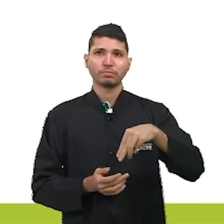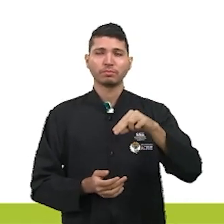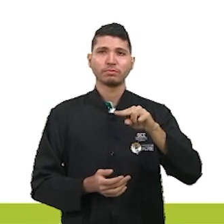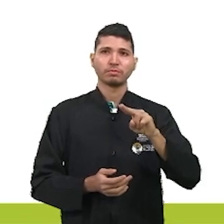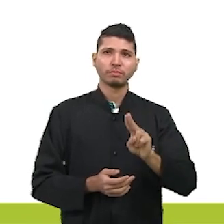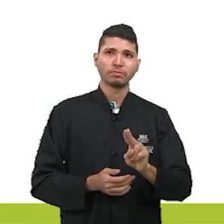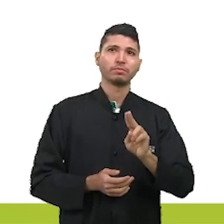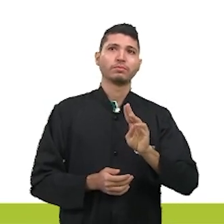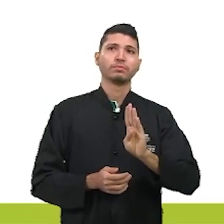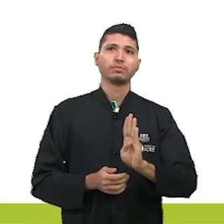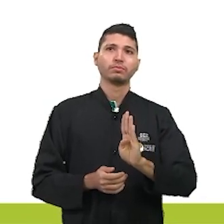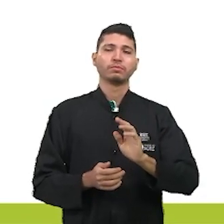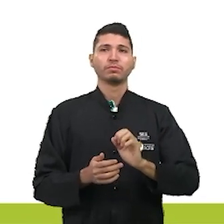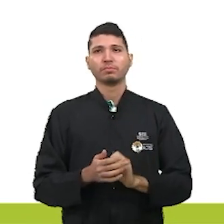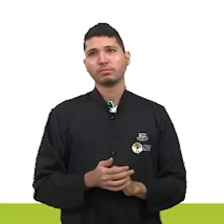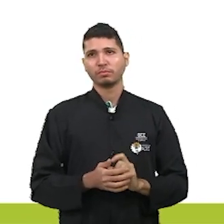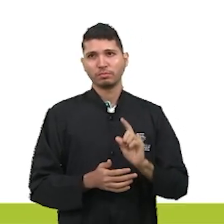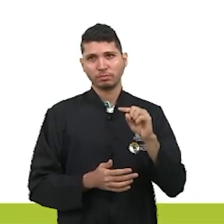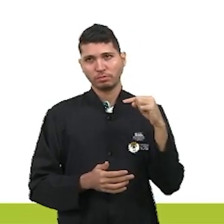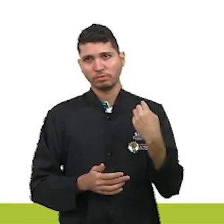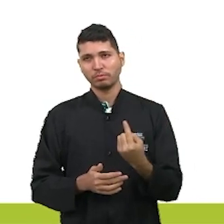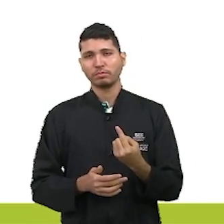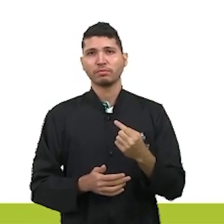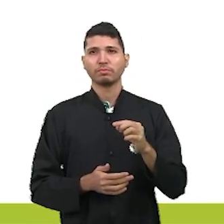MUR, ok?